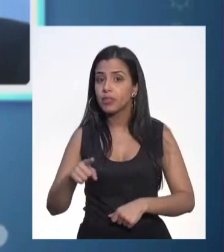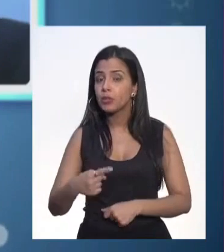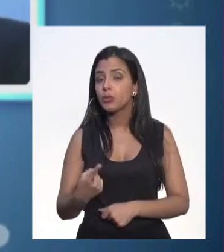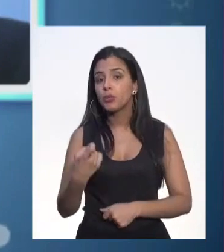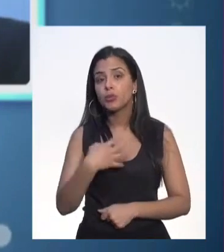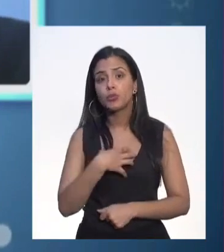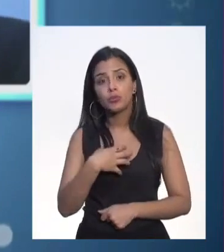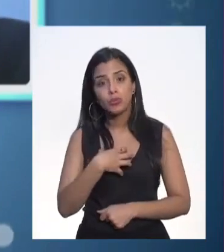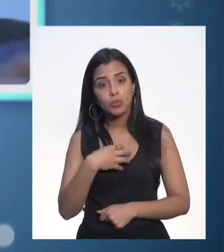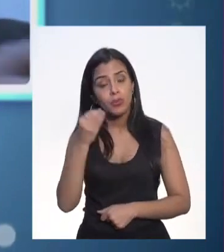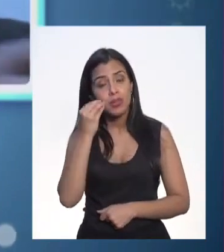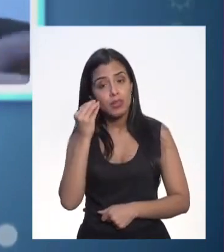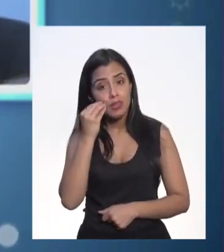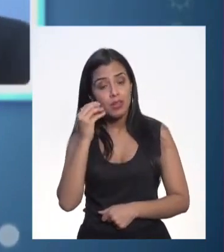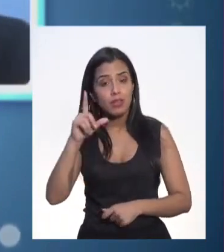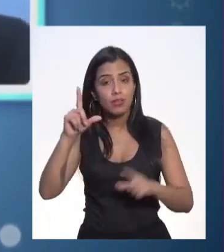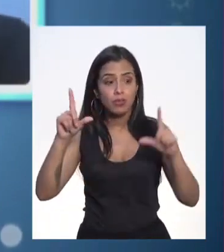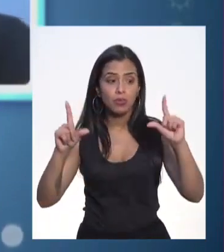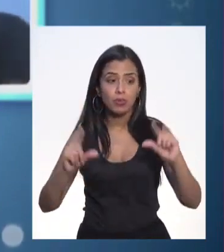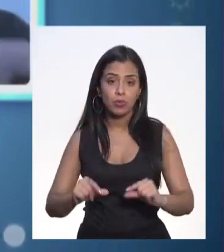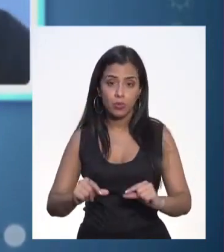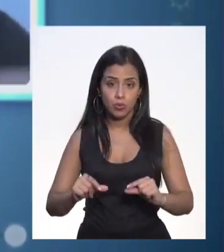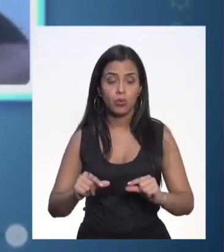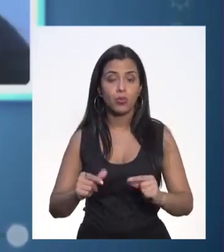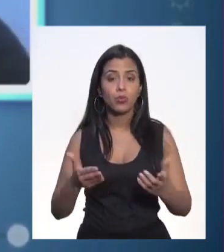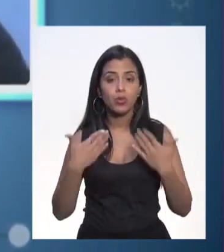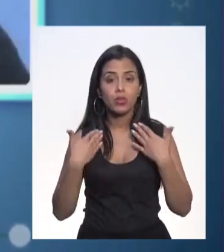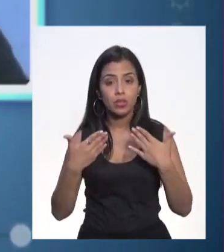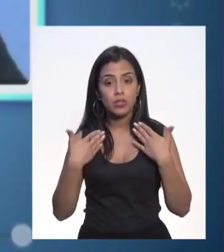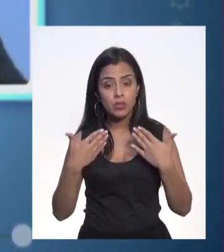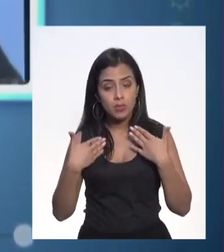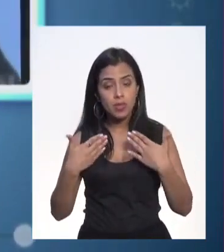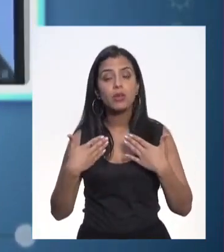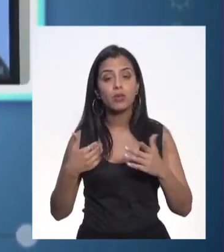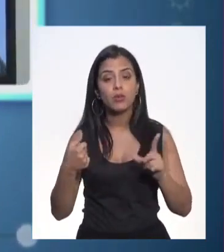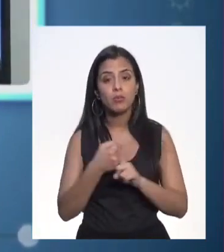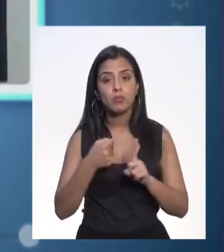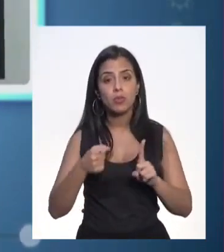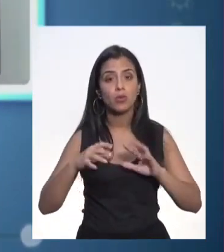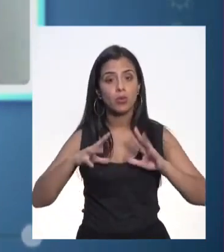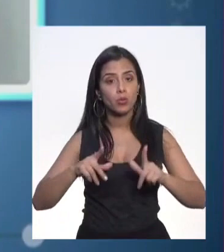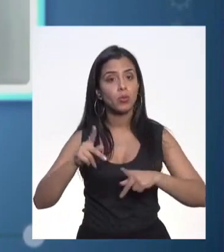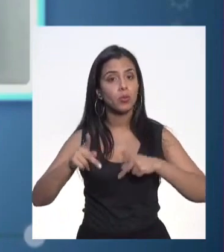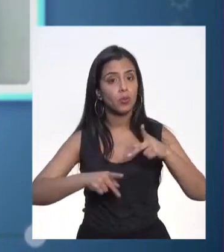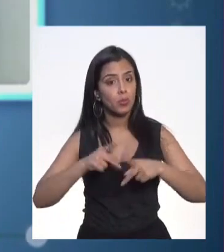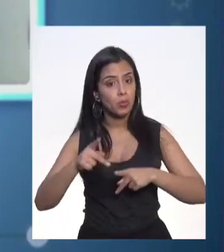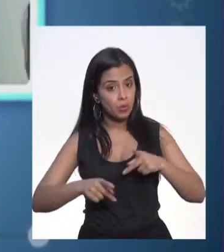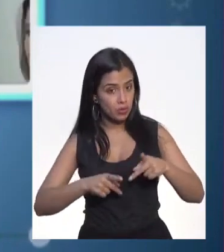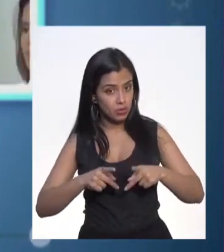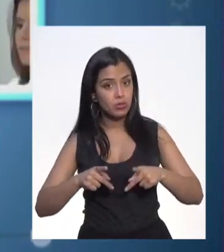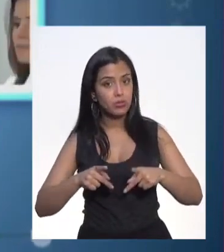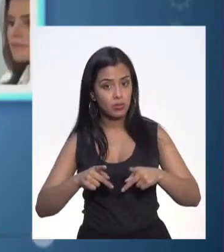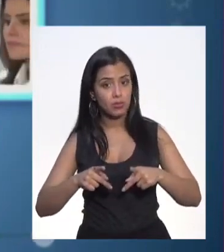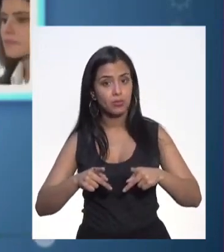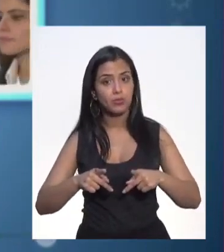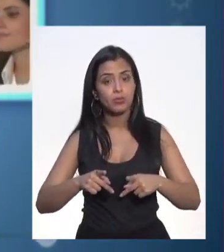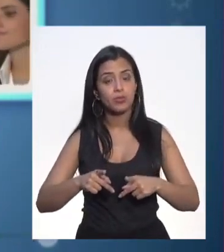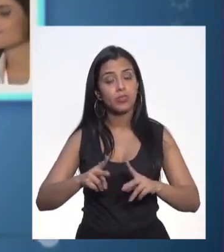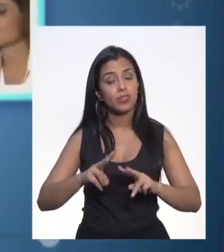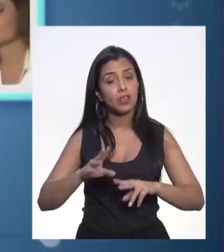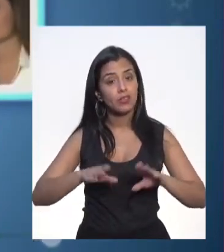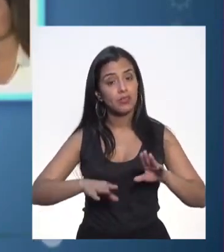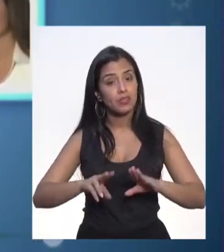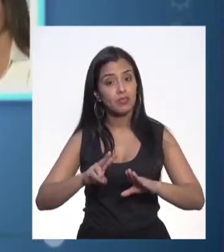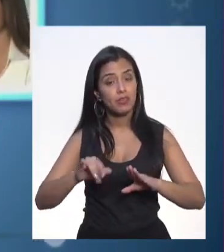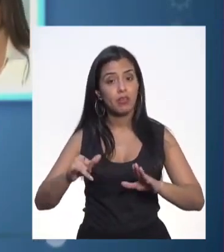forma de poder reduzir o aquecimento e reduzir os impactos na população. Mas isso já é algo que escapa